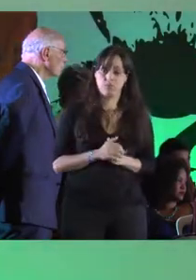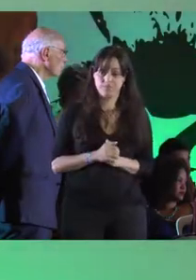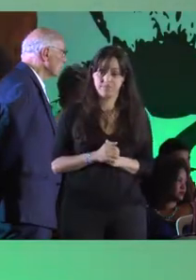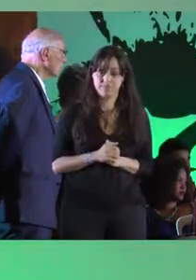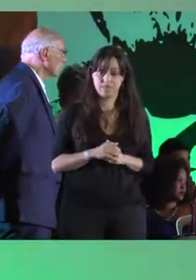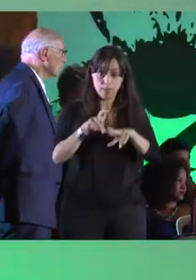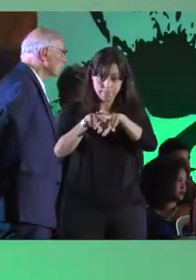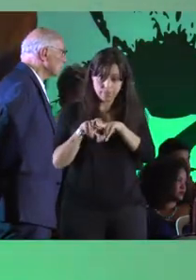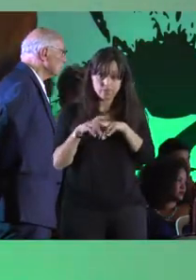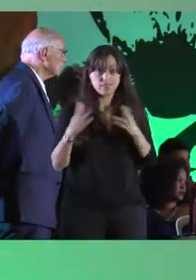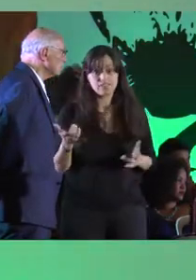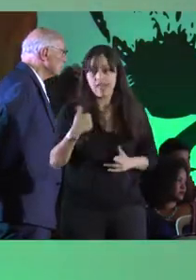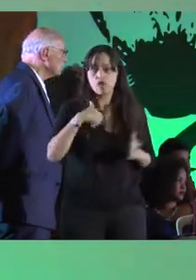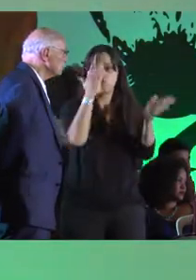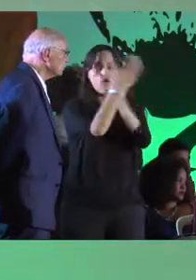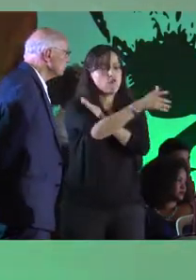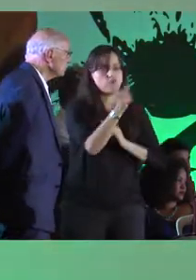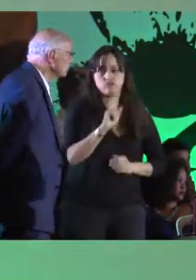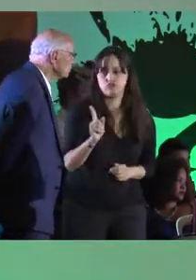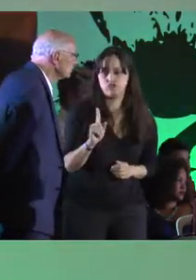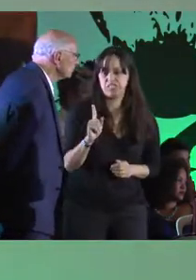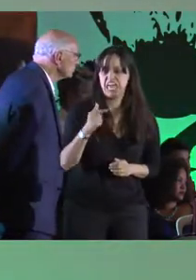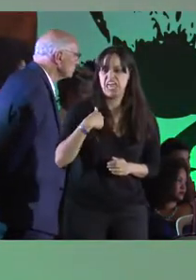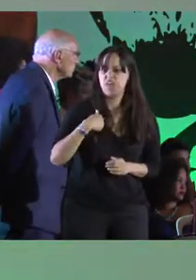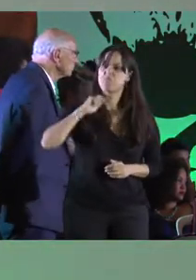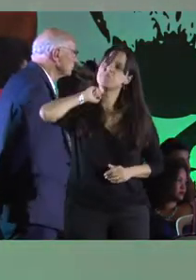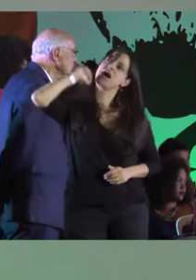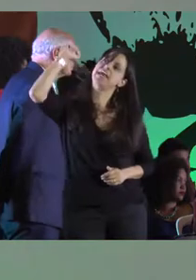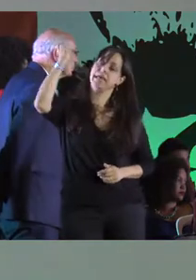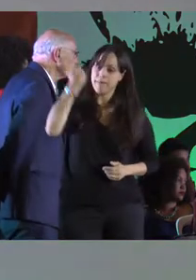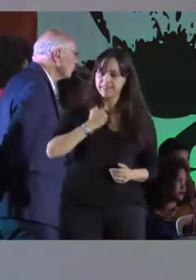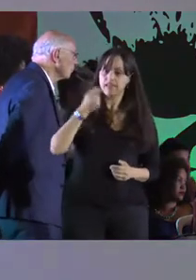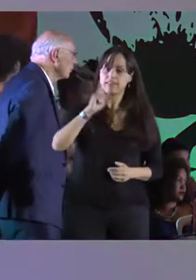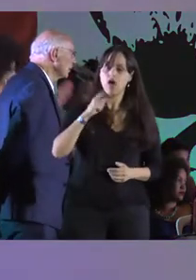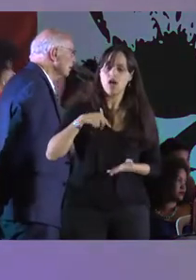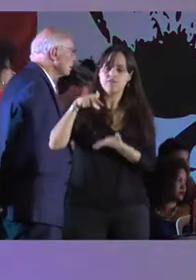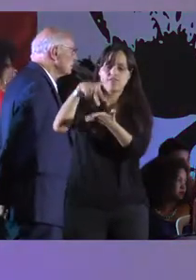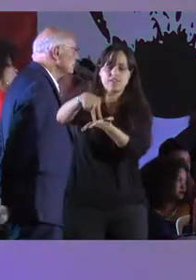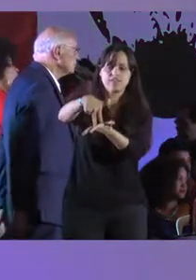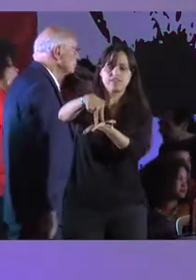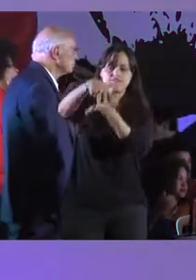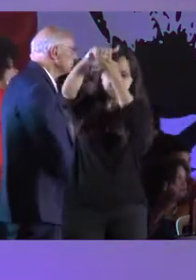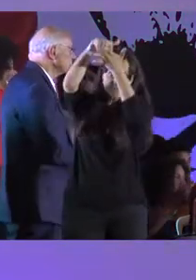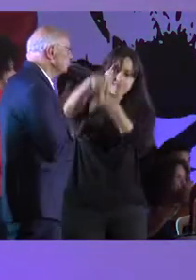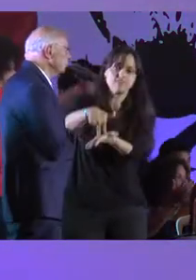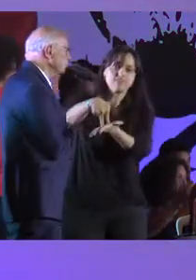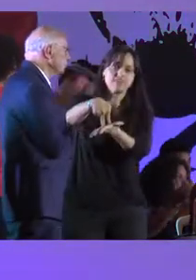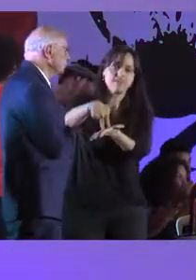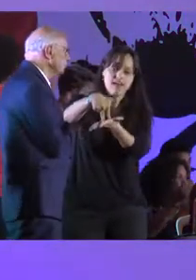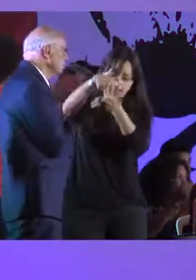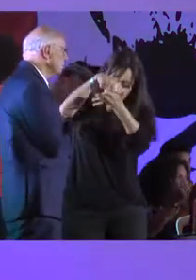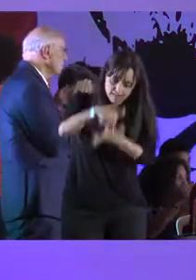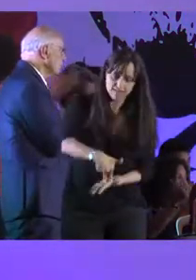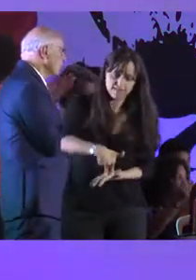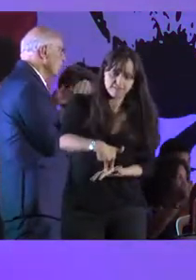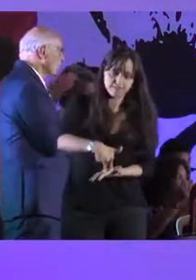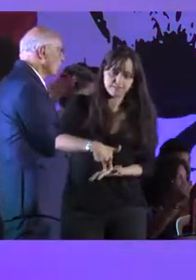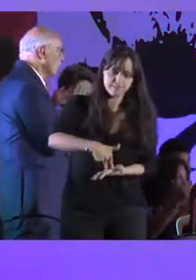porque eu não vou fugir, eu não vou me matar, eu vou ficar aqui. Vou ficar aqui.